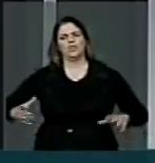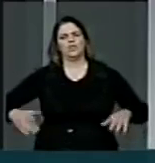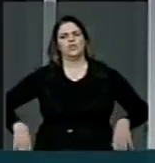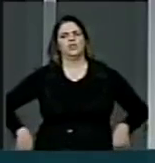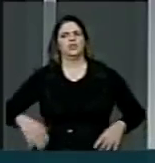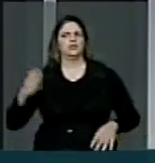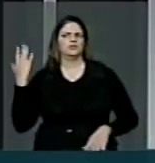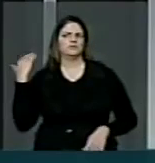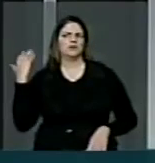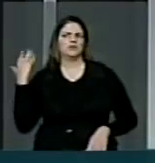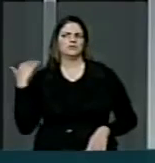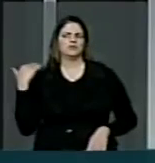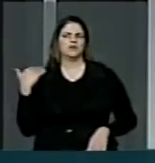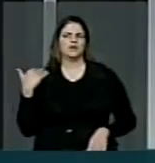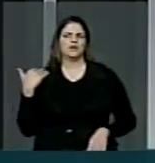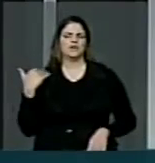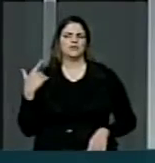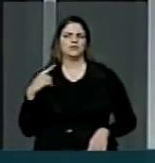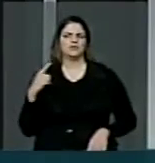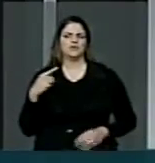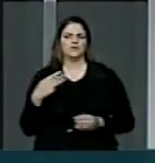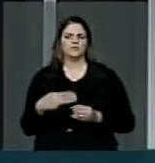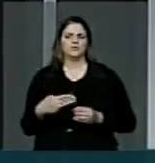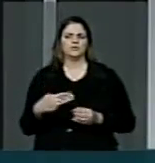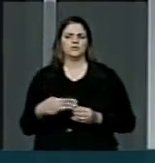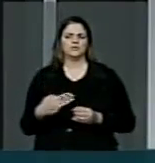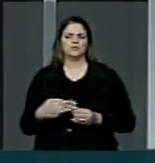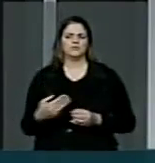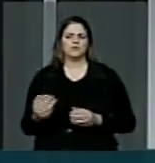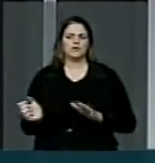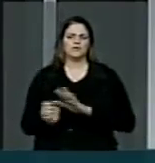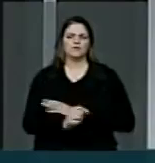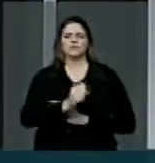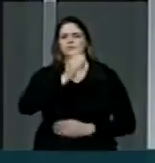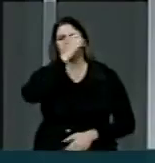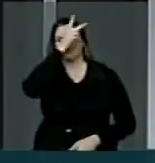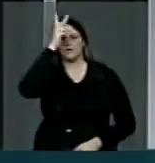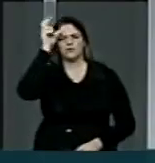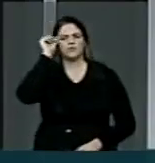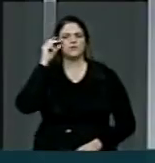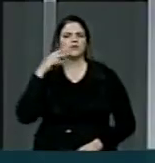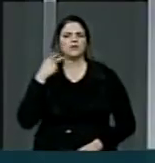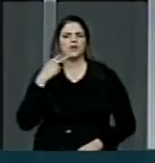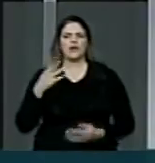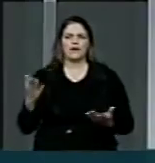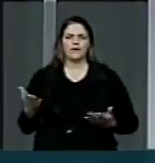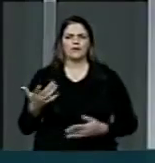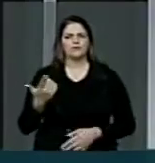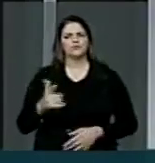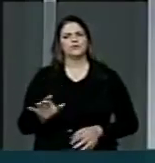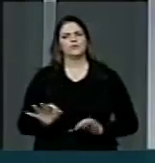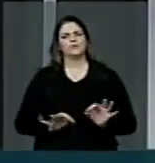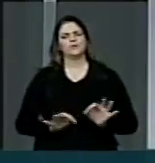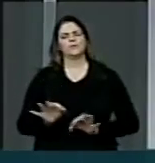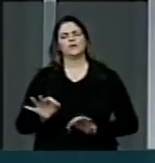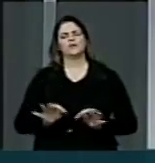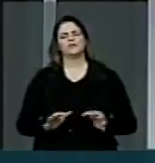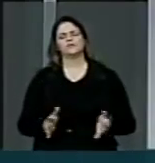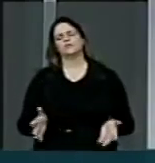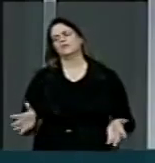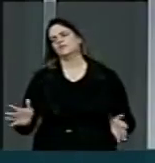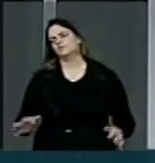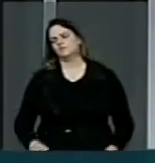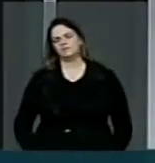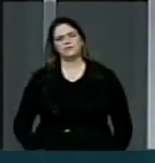acabamos de terminar uma eleição municipal, onde elegemos prefeitos e vereadores, e já estamos se preparando para a eleição, mais uma